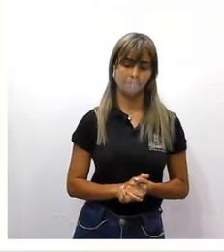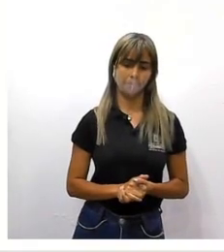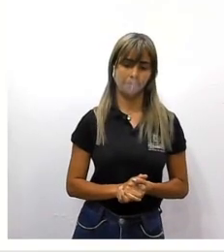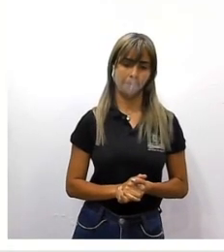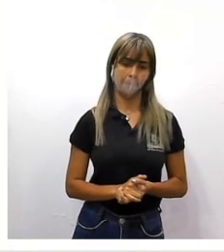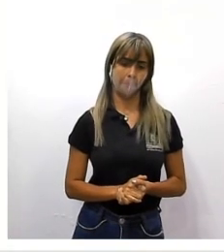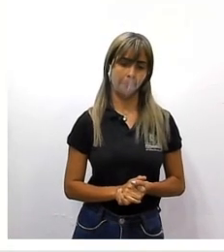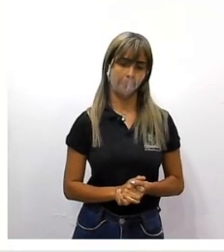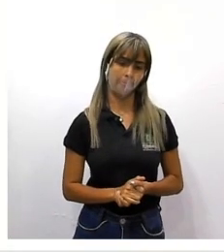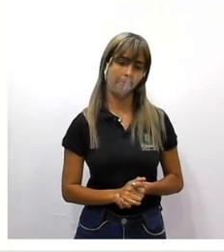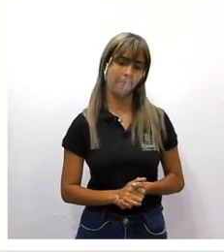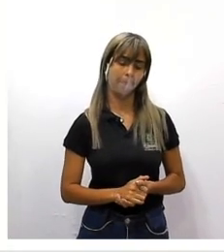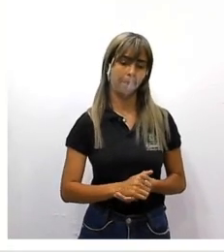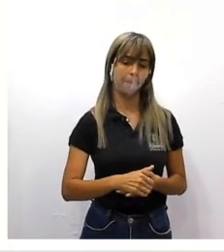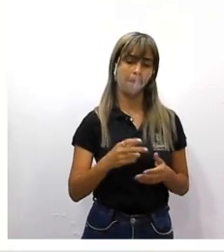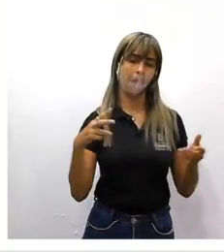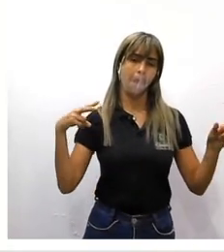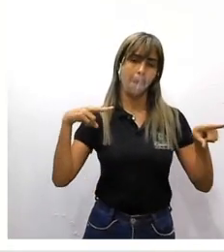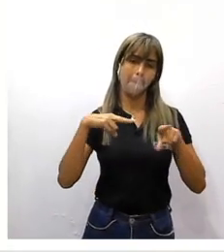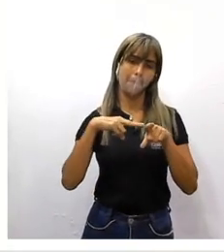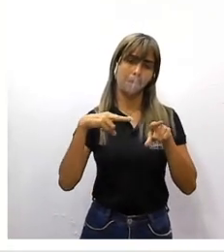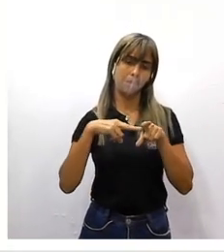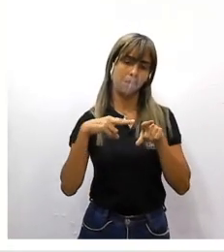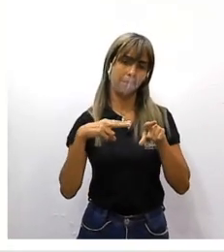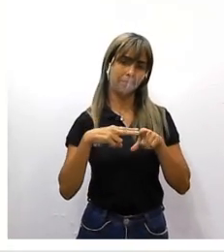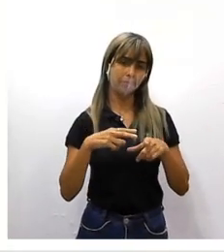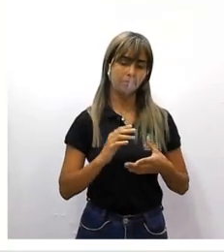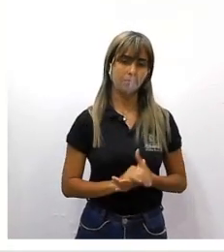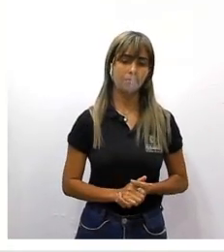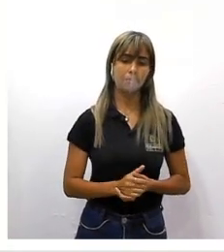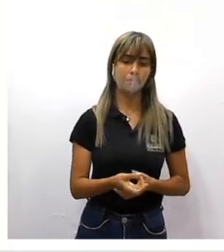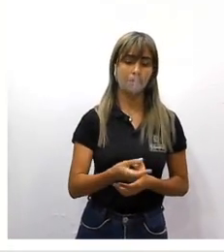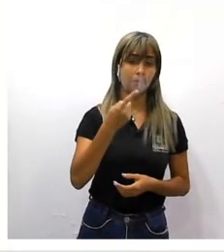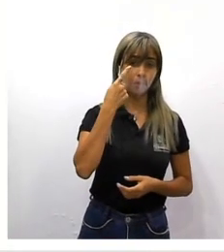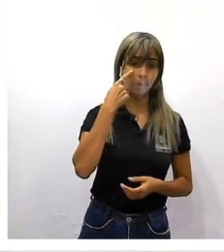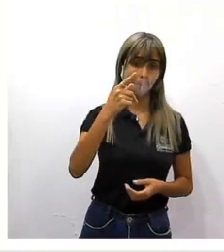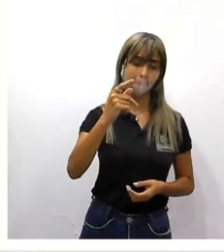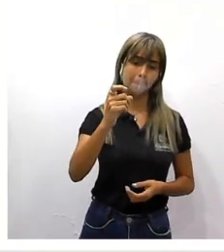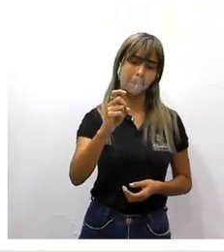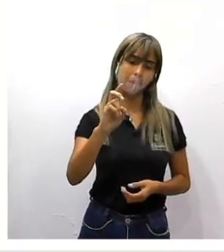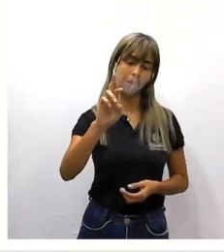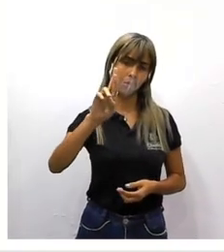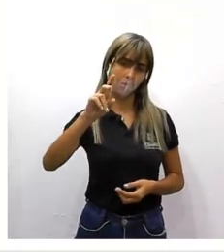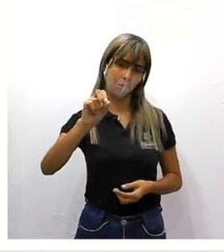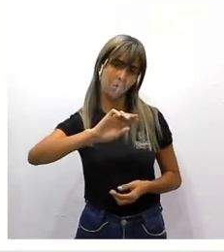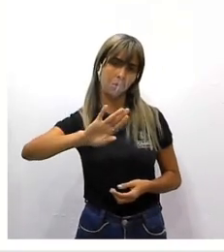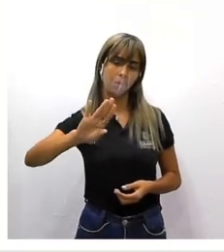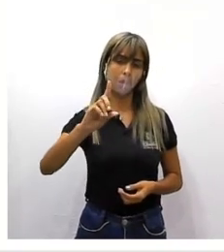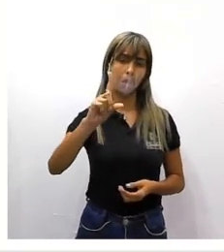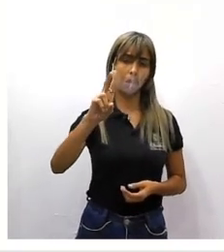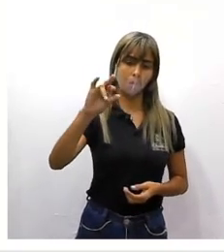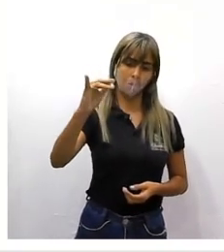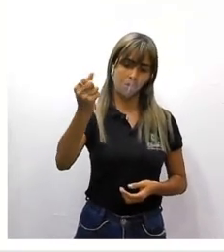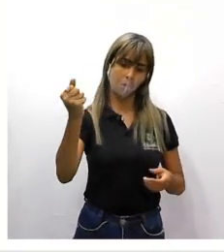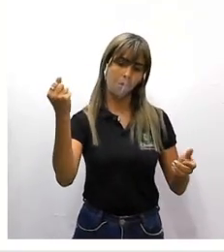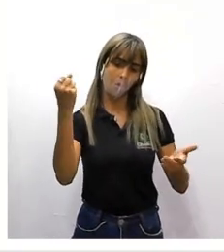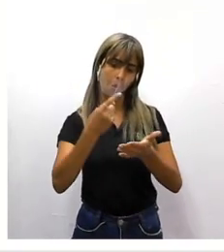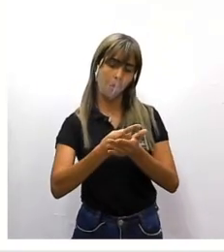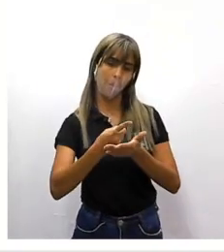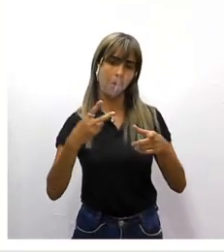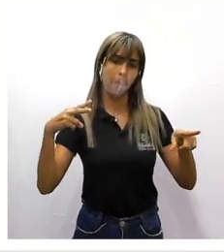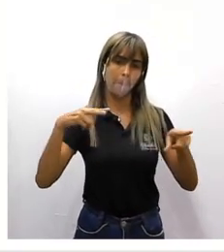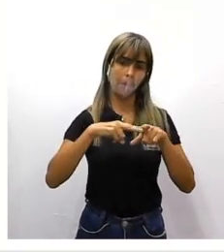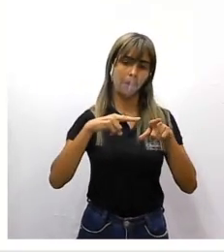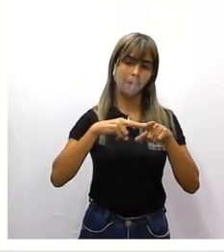O seguinte, da pizza. Então, veja, Pedro e Lucas compraram 2 pizzas de mesmo tamanho.